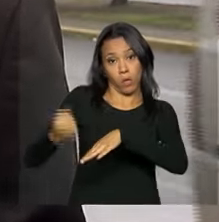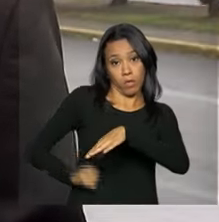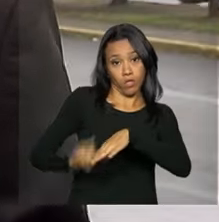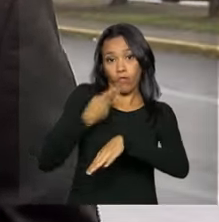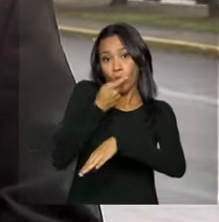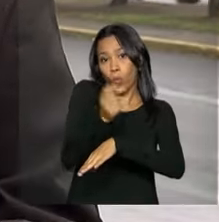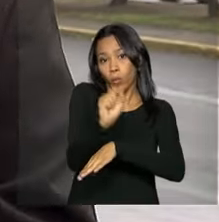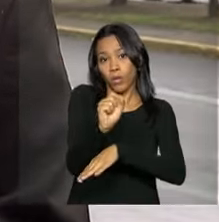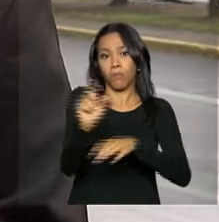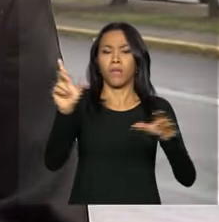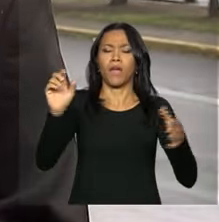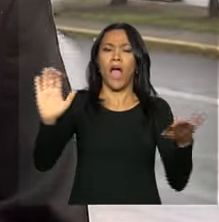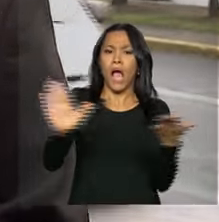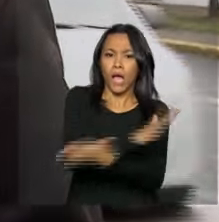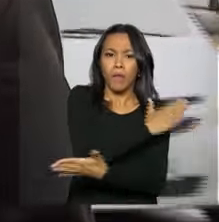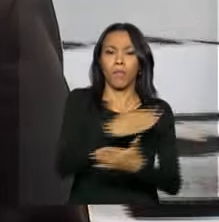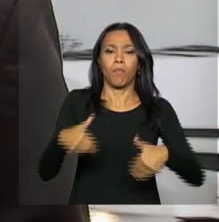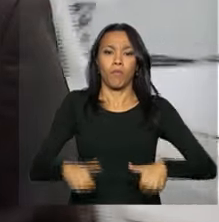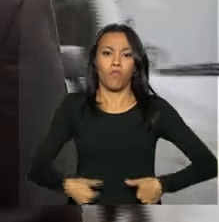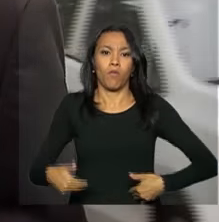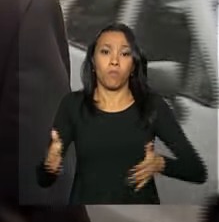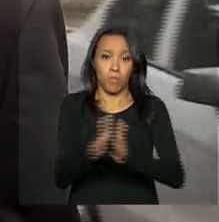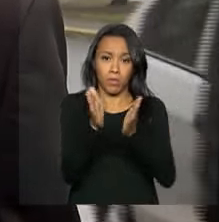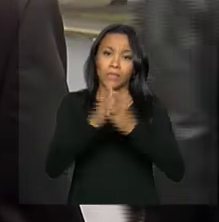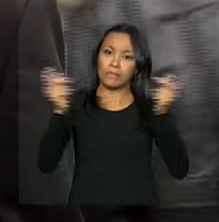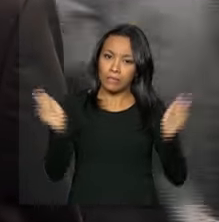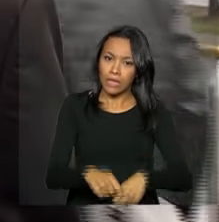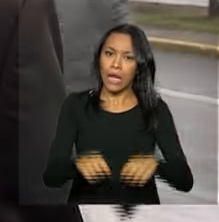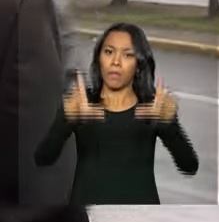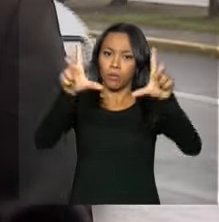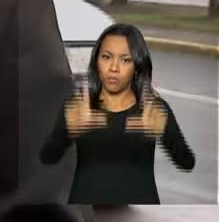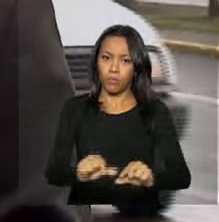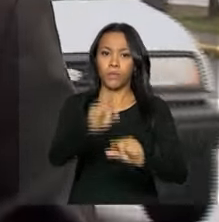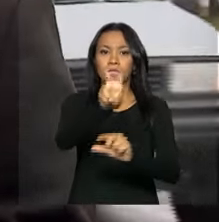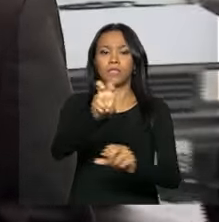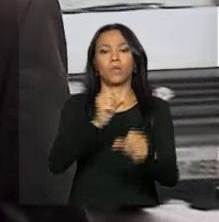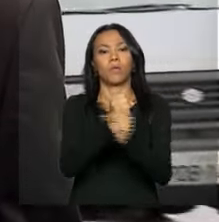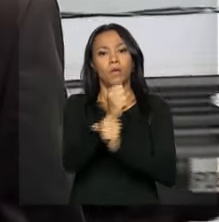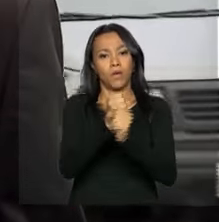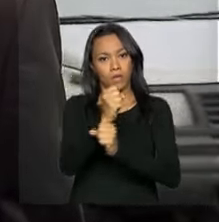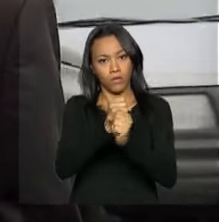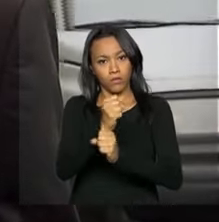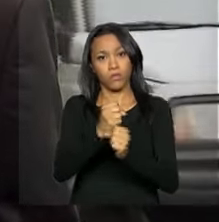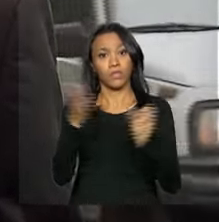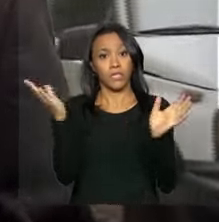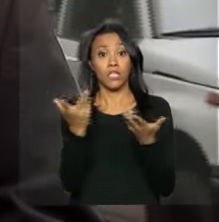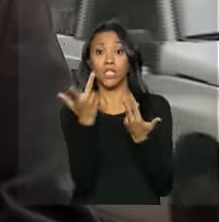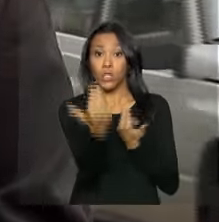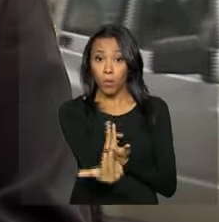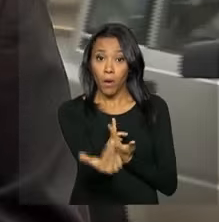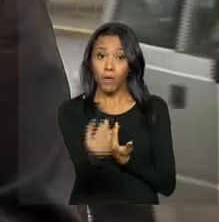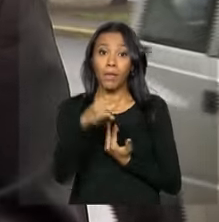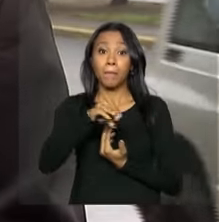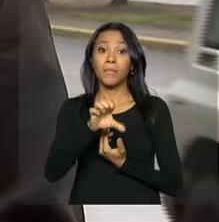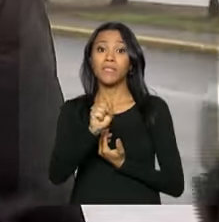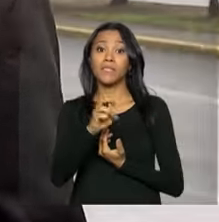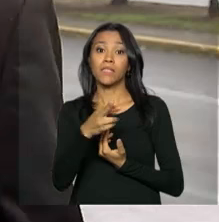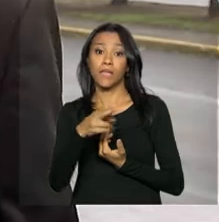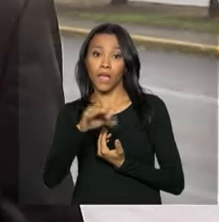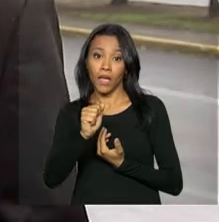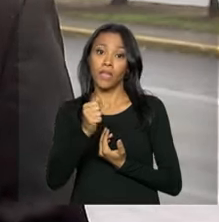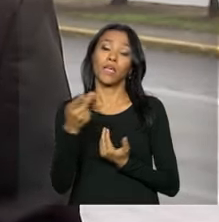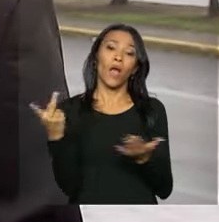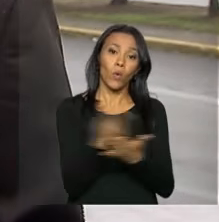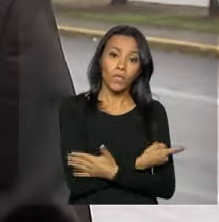pobreza e a fome pode ser efetivada em 5 anos, como mostram experiências de sucesso na redução da miséria, que foram colocadas em prática